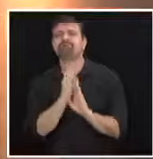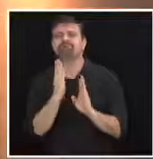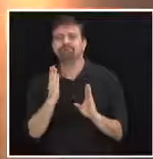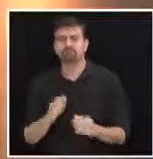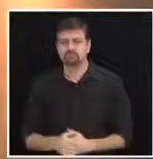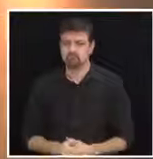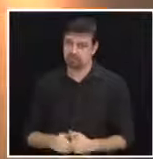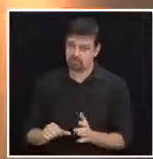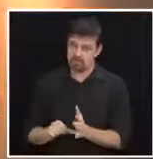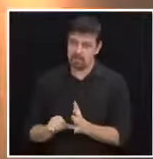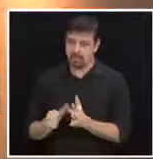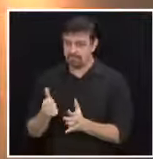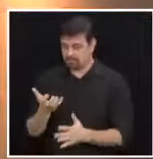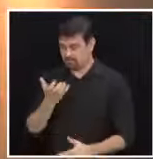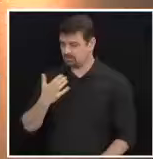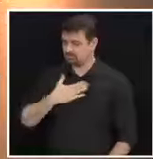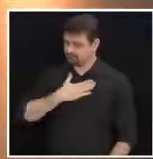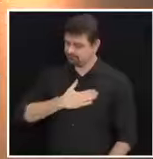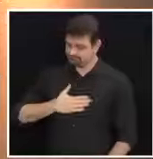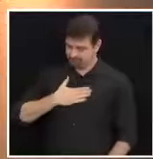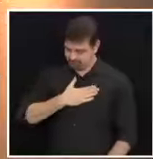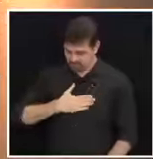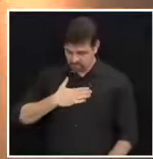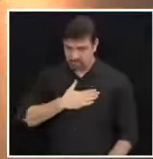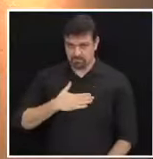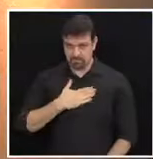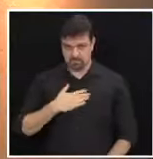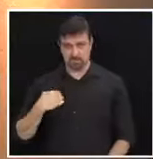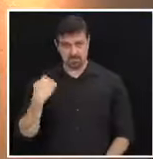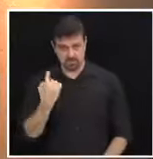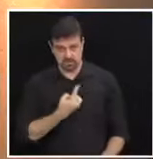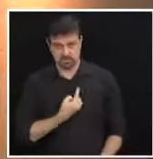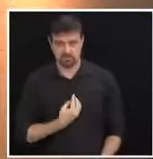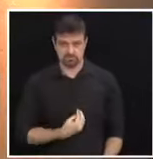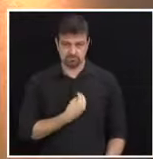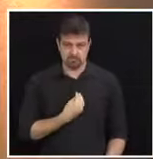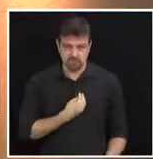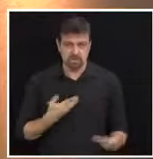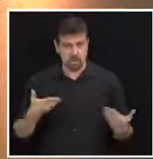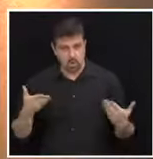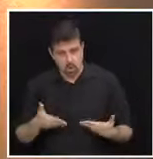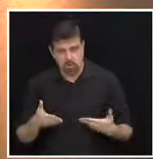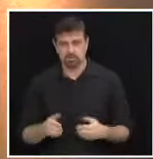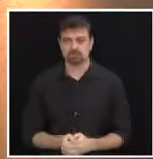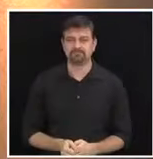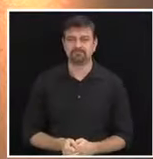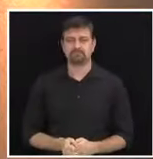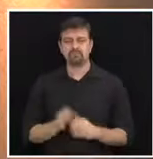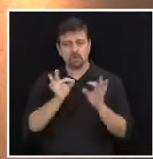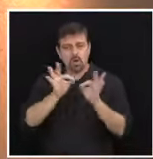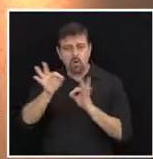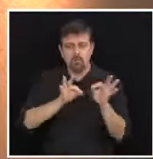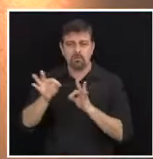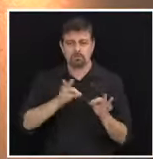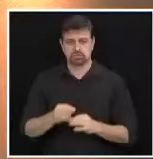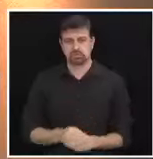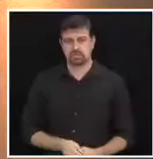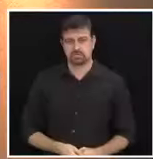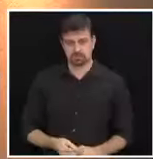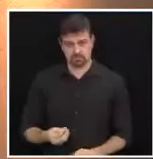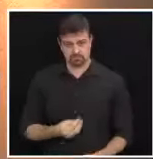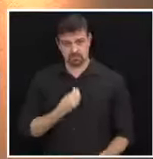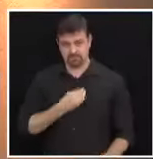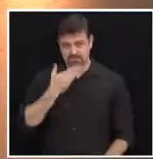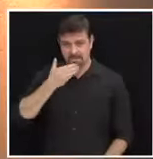Bom, em primeiro lugar, quero dizer que é um prazer para nós estarmos aqui hoje. O projeto Viva Melhor, ele é um projeto